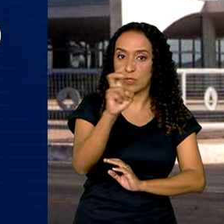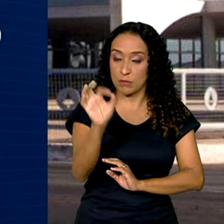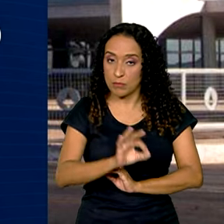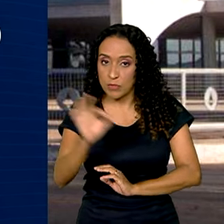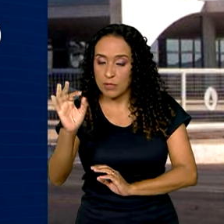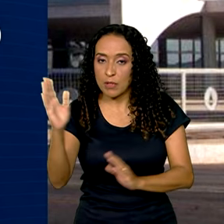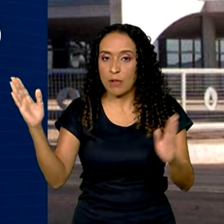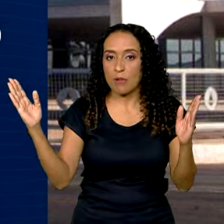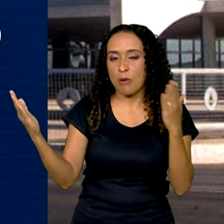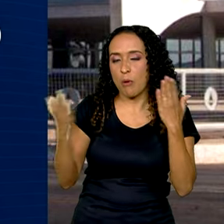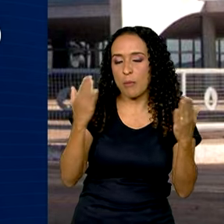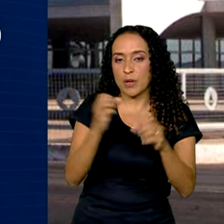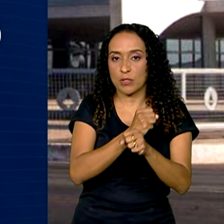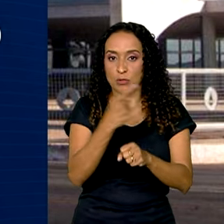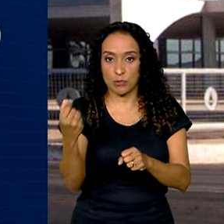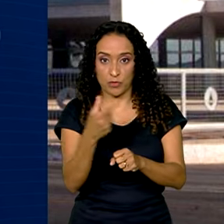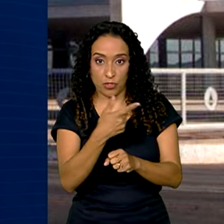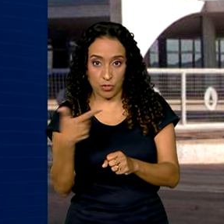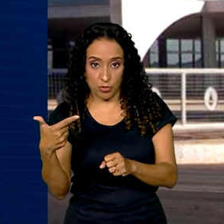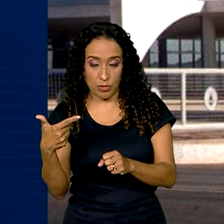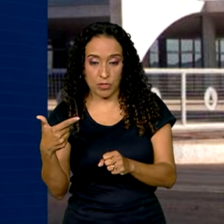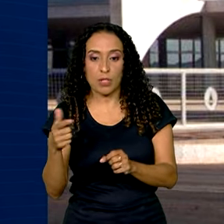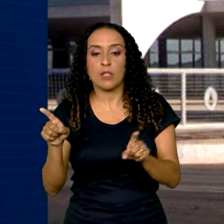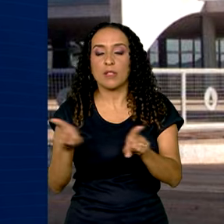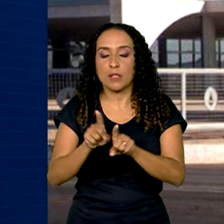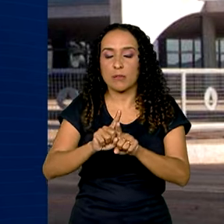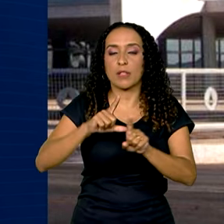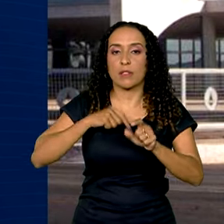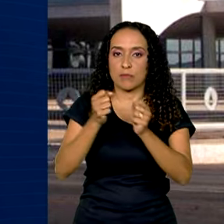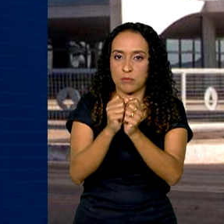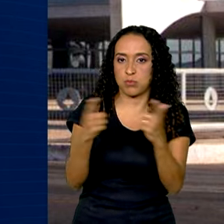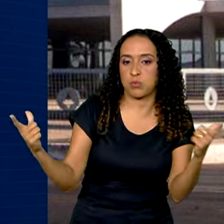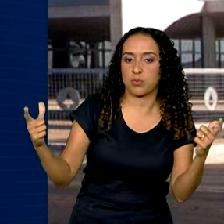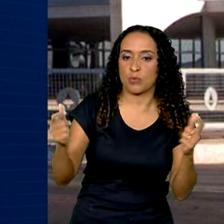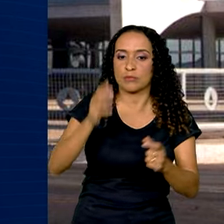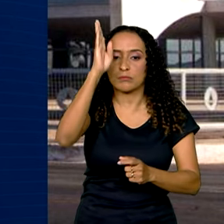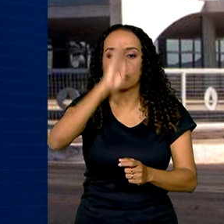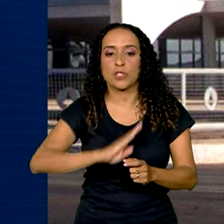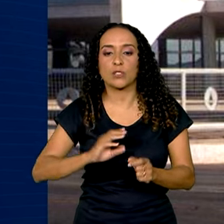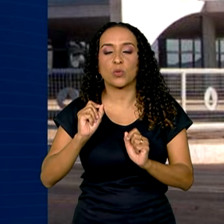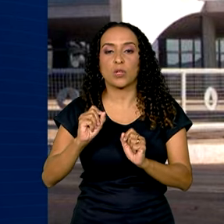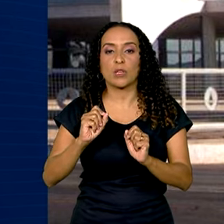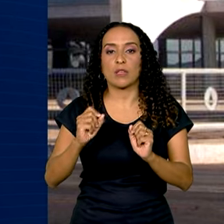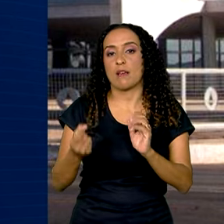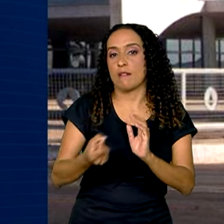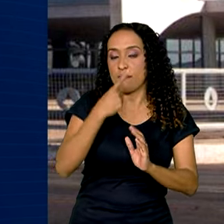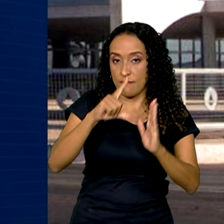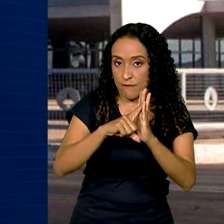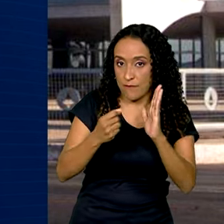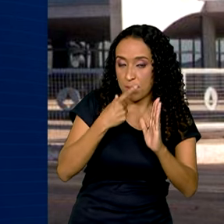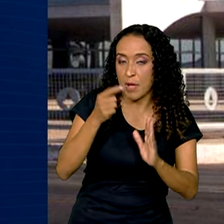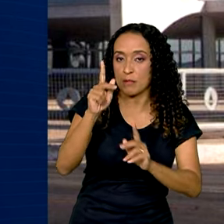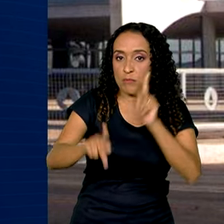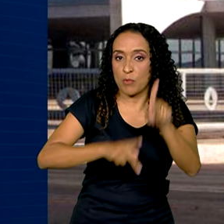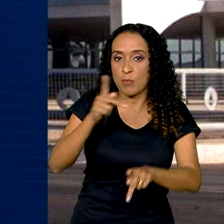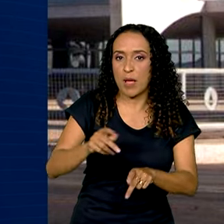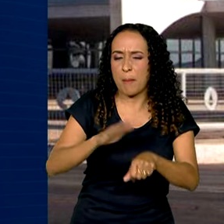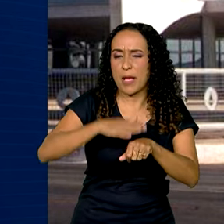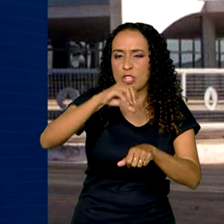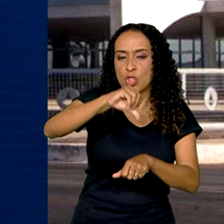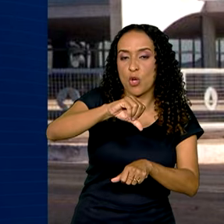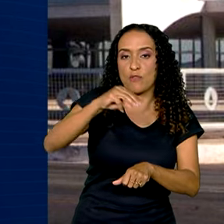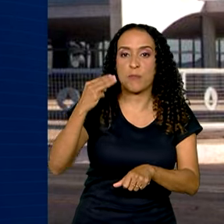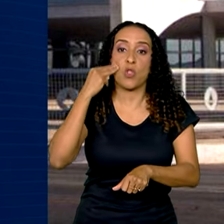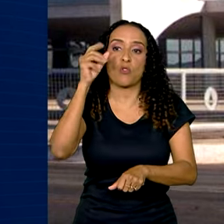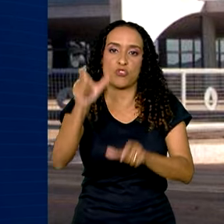em relação a 2022. Também houve a ampliação da gratuidade do Farmácia Popular, com mais de 9 milhões